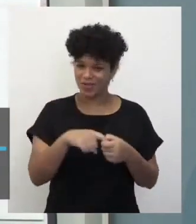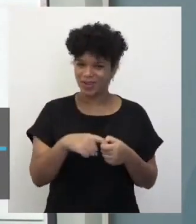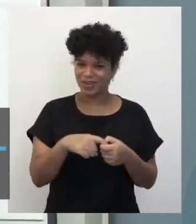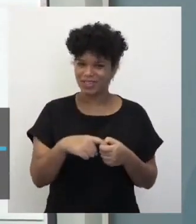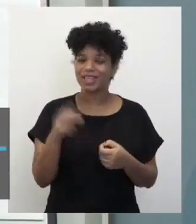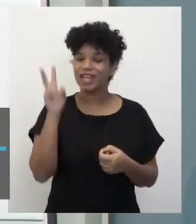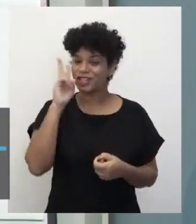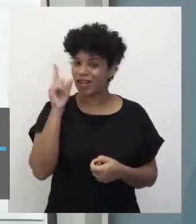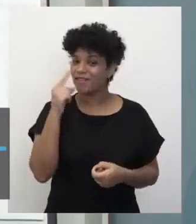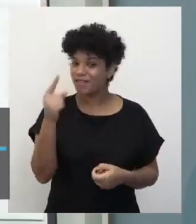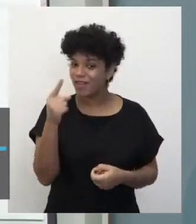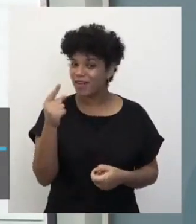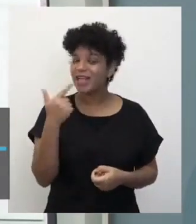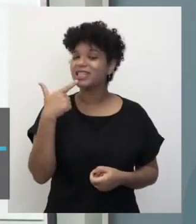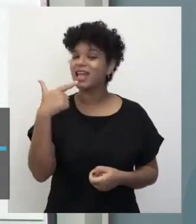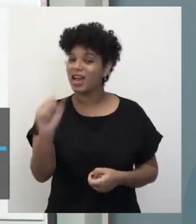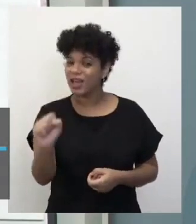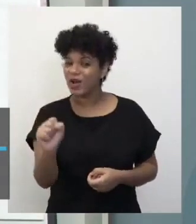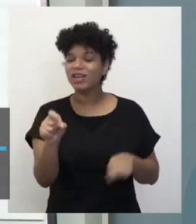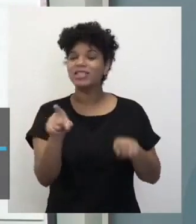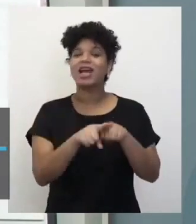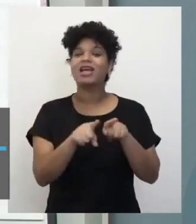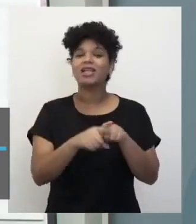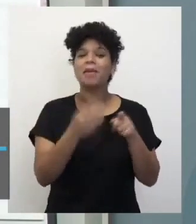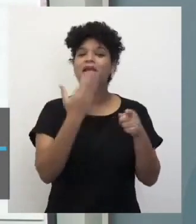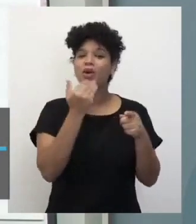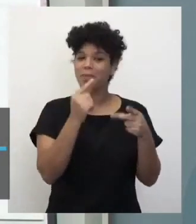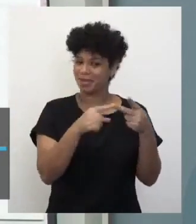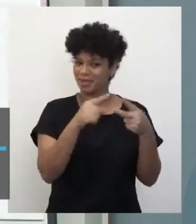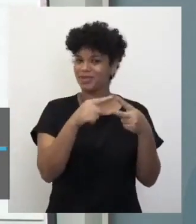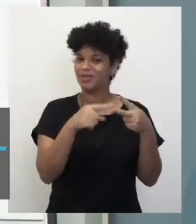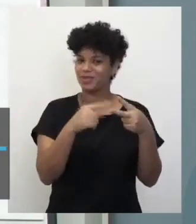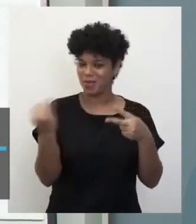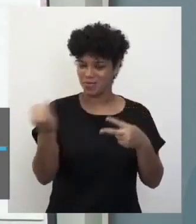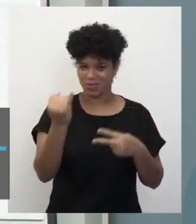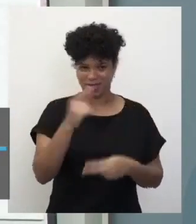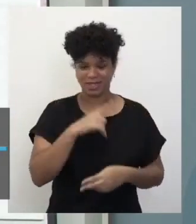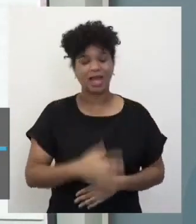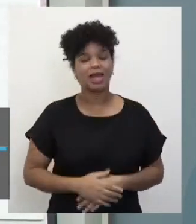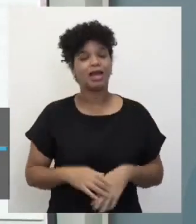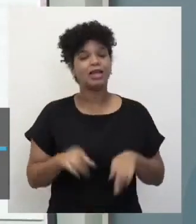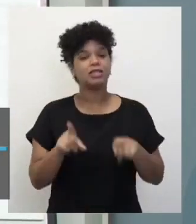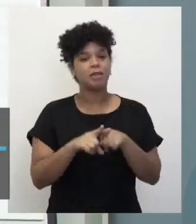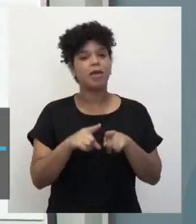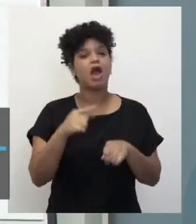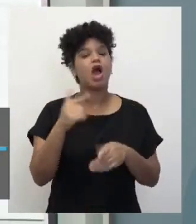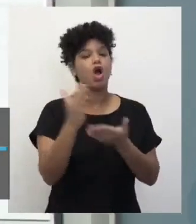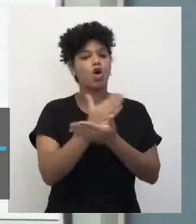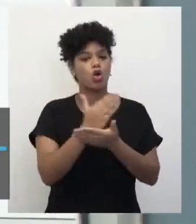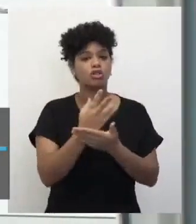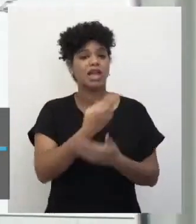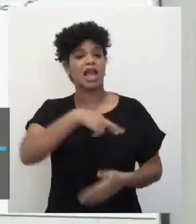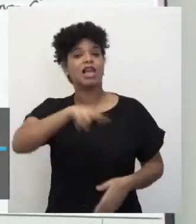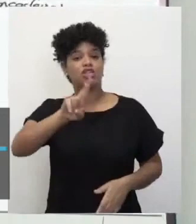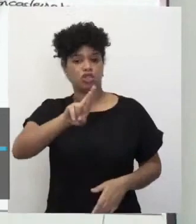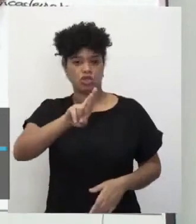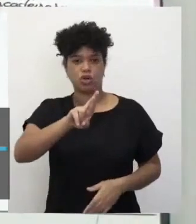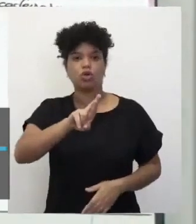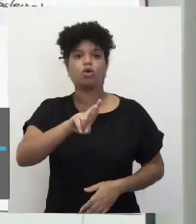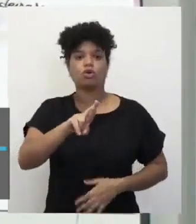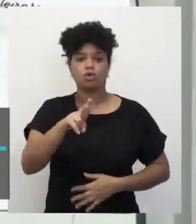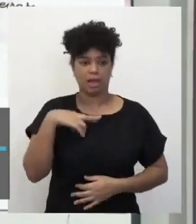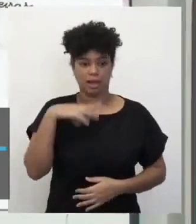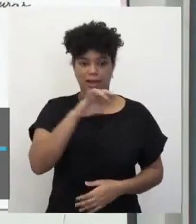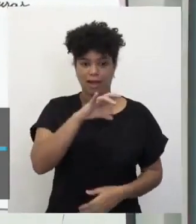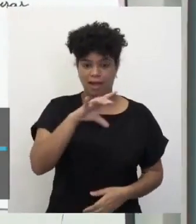linguagem antiga, como também na questão da culinária, tá? A questão dos rituais, né, como a professora citou aqui, né, a questão das orações,